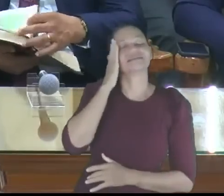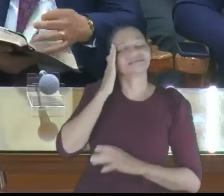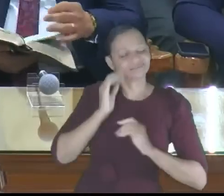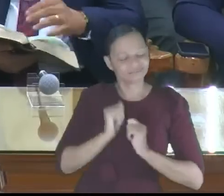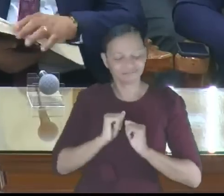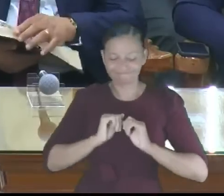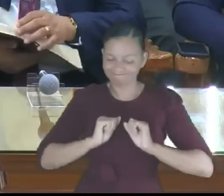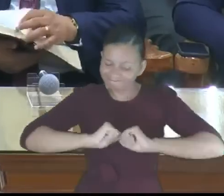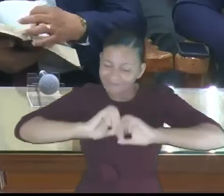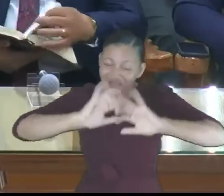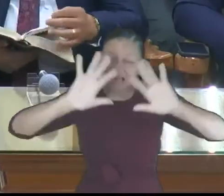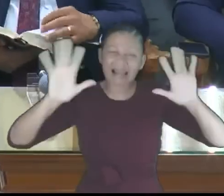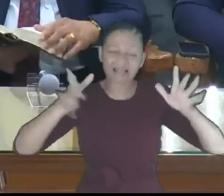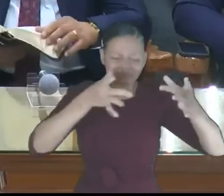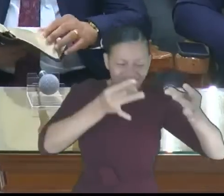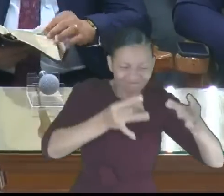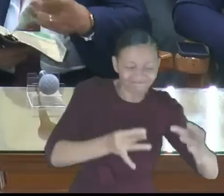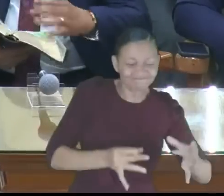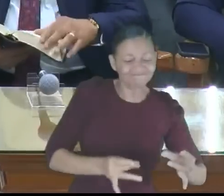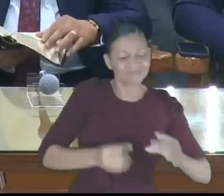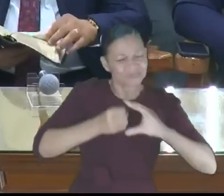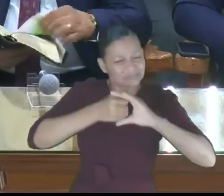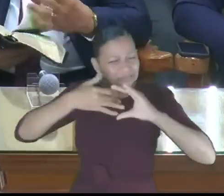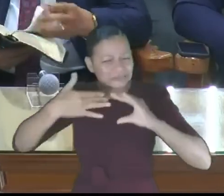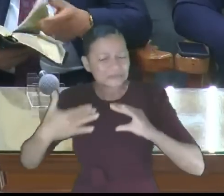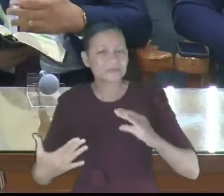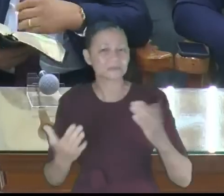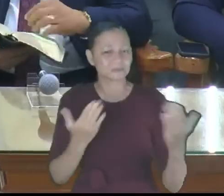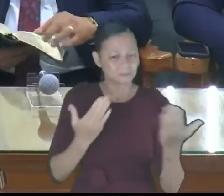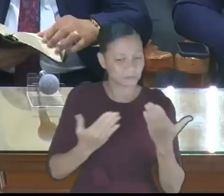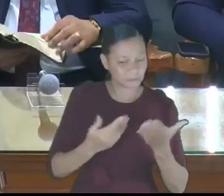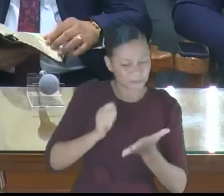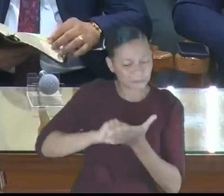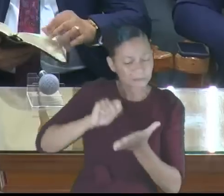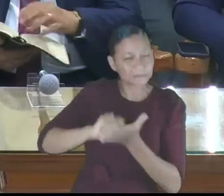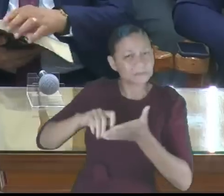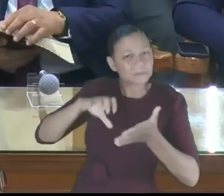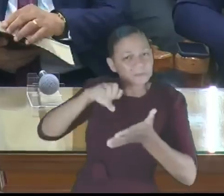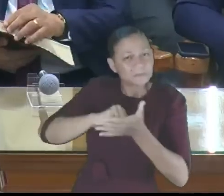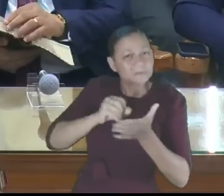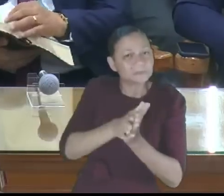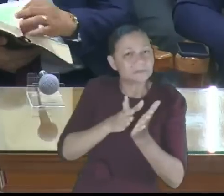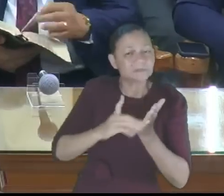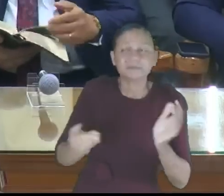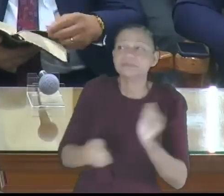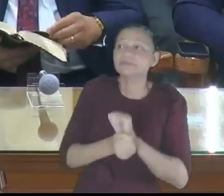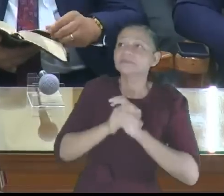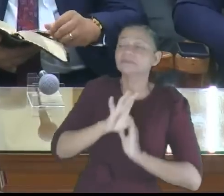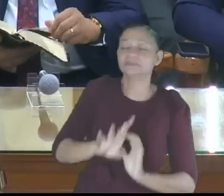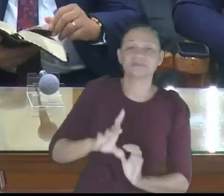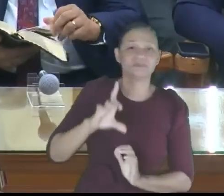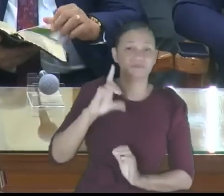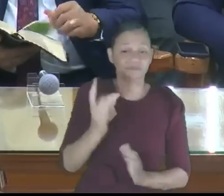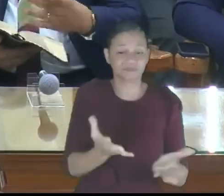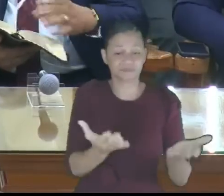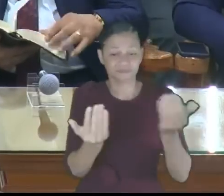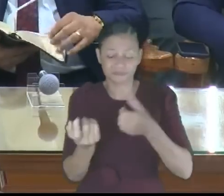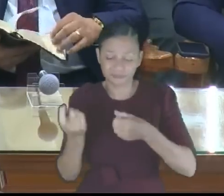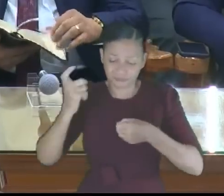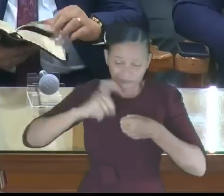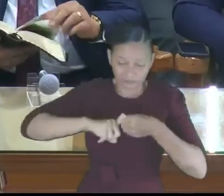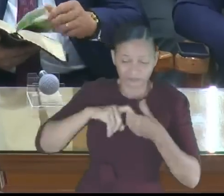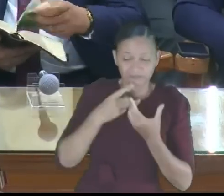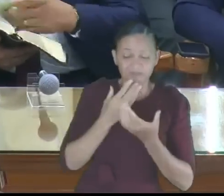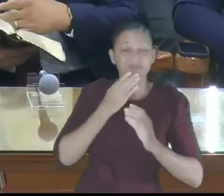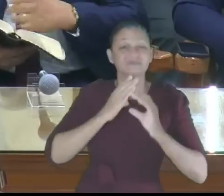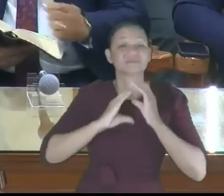maior precisão, os detalhes. Vão anotando na Bíblia. Glória a Deus. Vamos voltar para Cantares